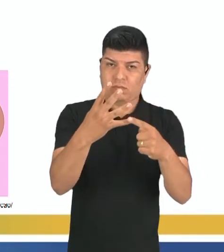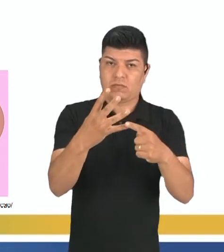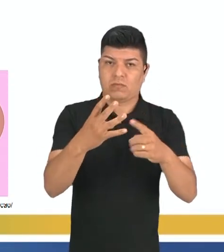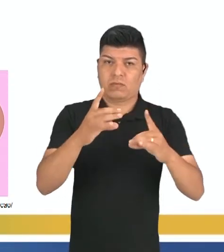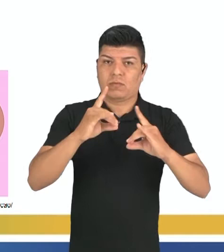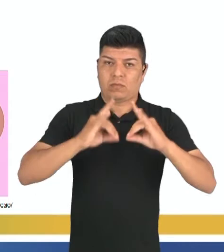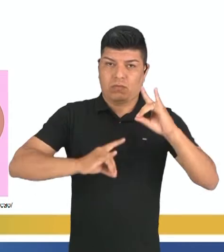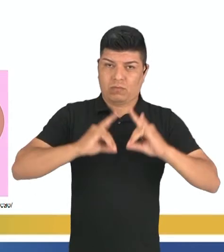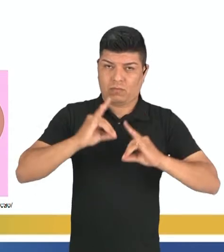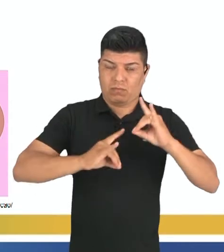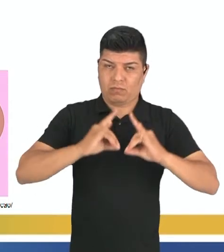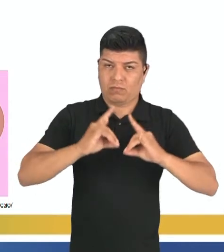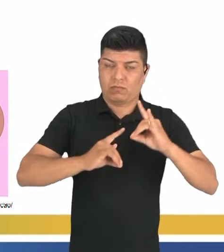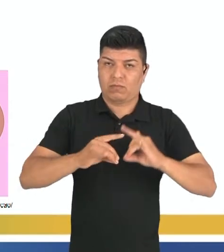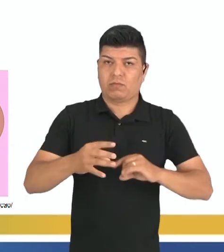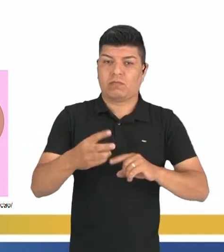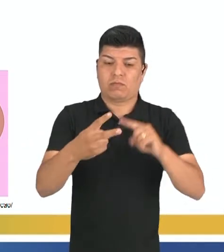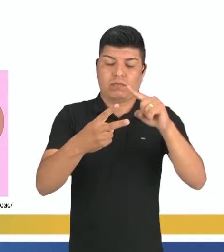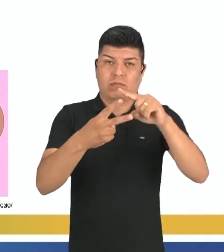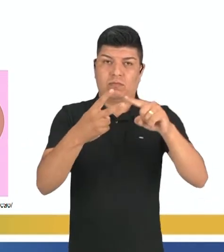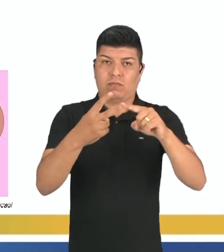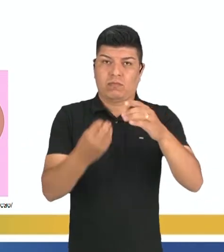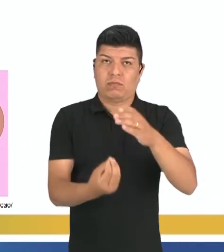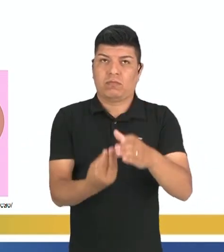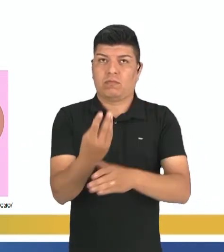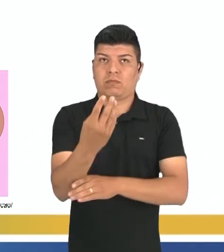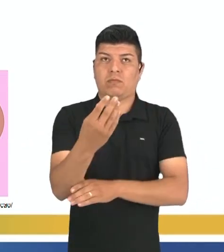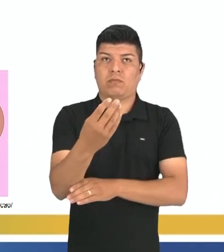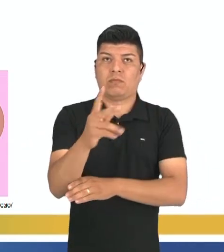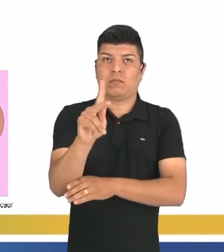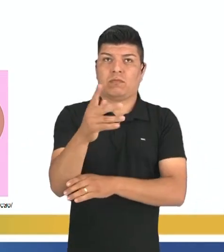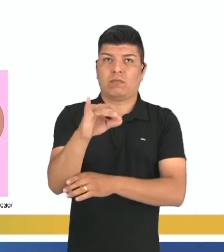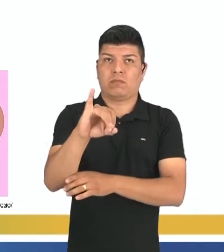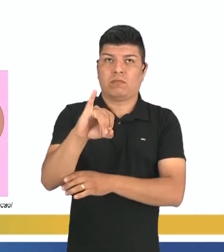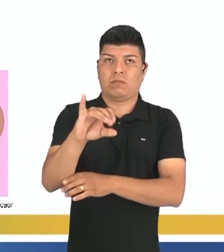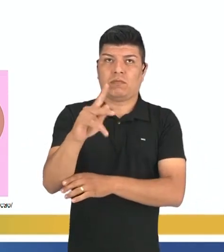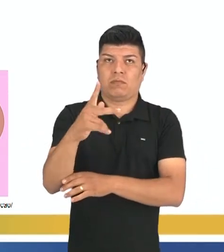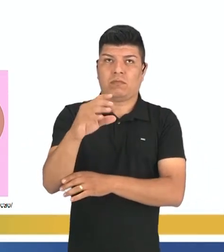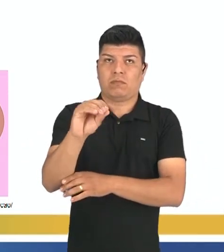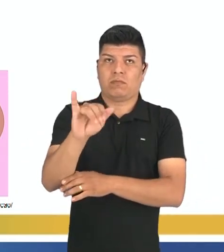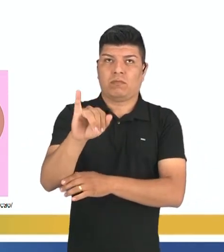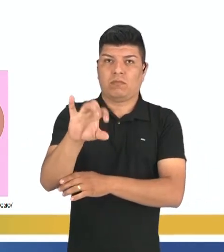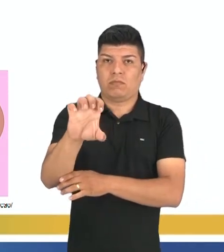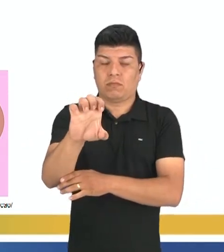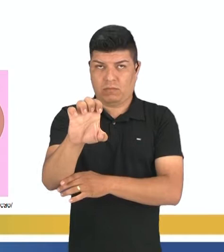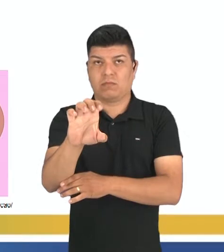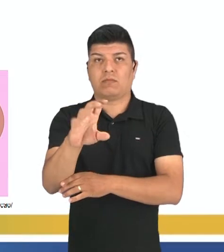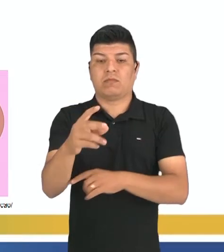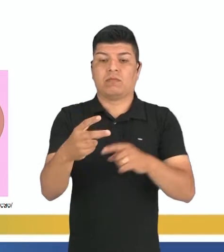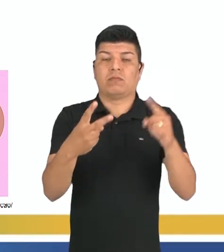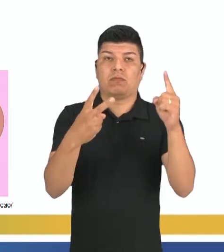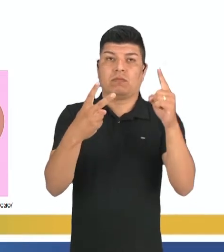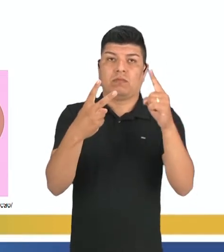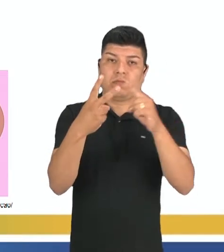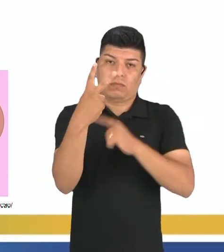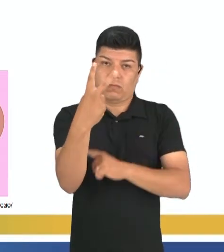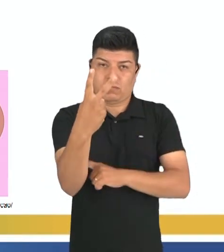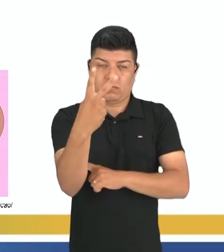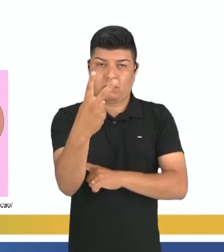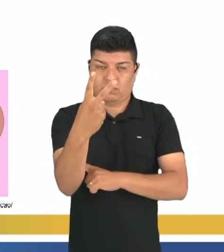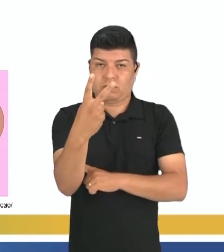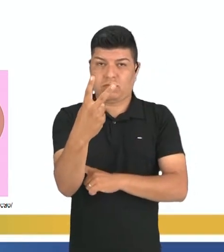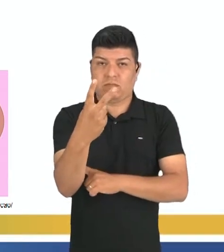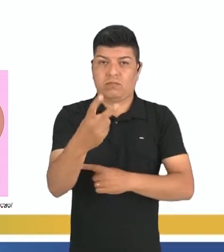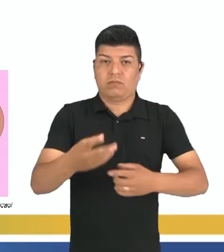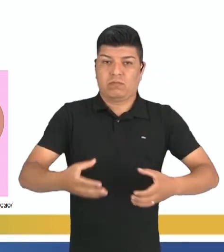2 hormônios que são produzidos pela hipófise e 2 hormônios que são produzidos pelos ovários. Então, os